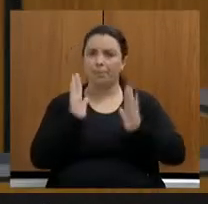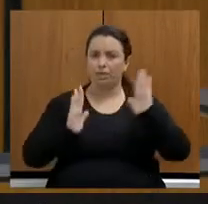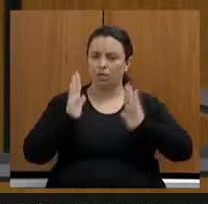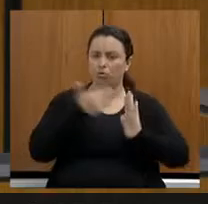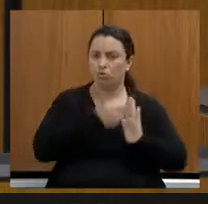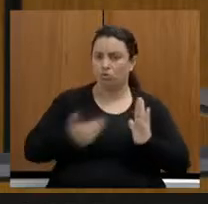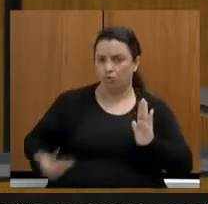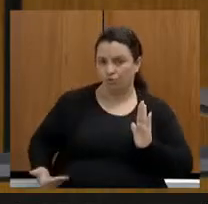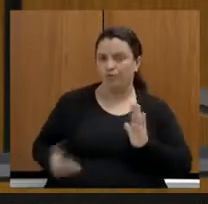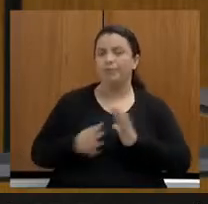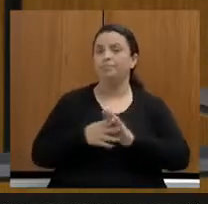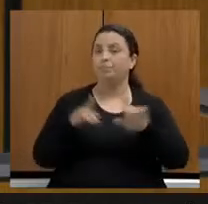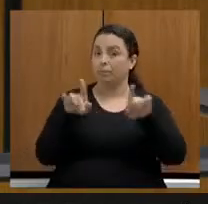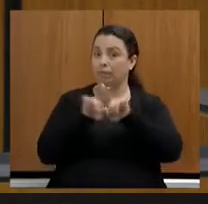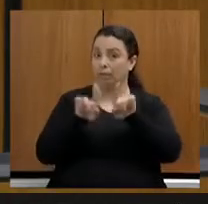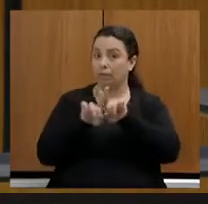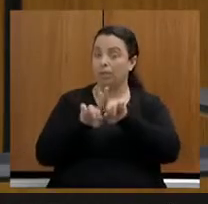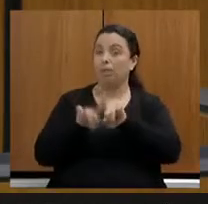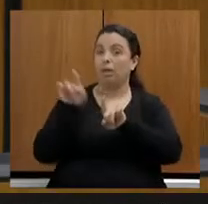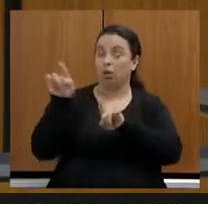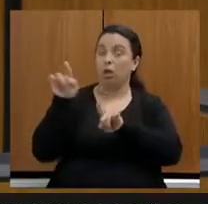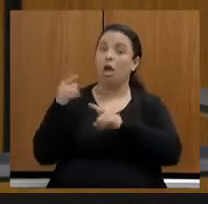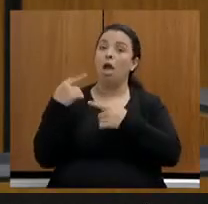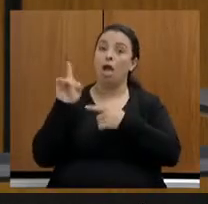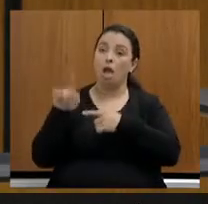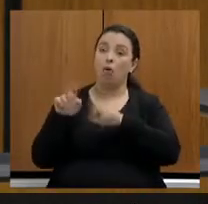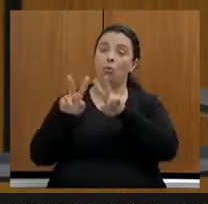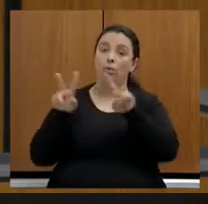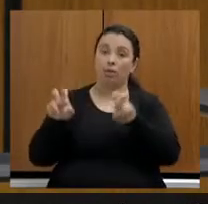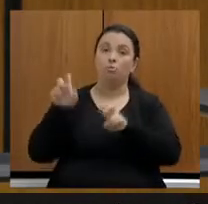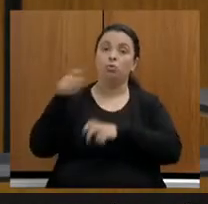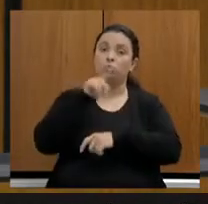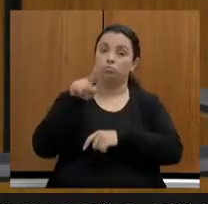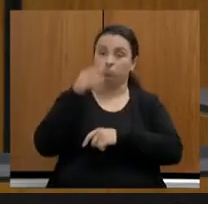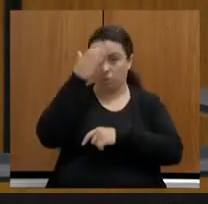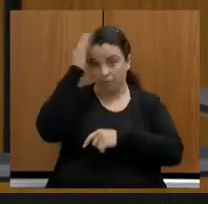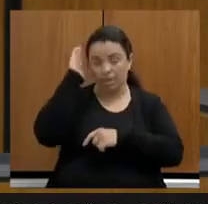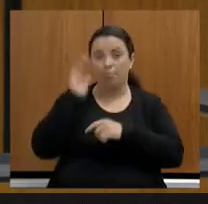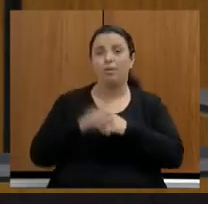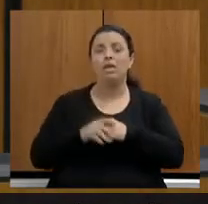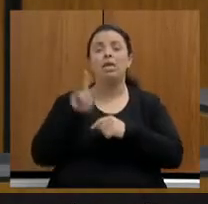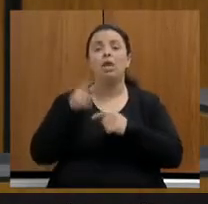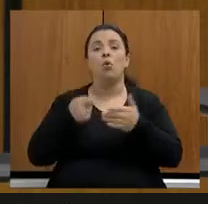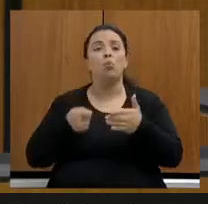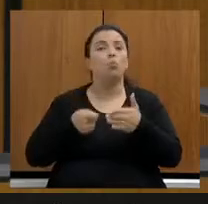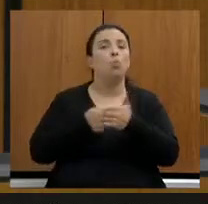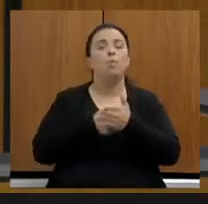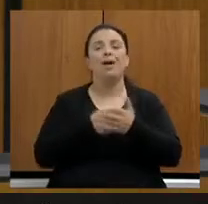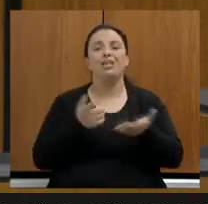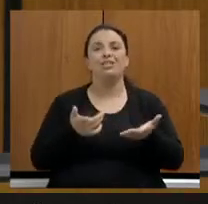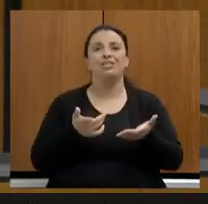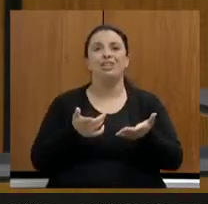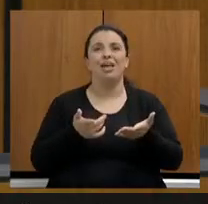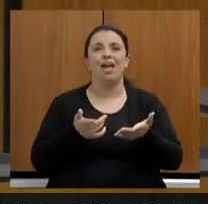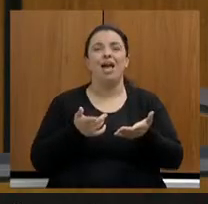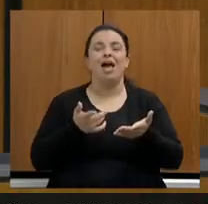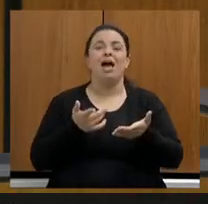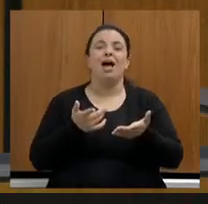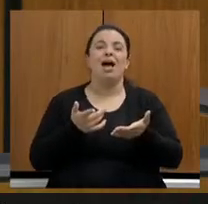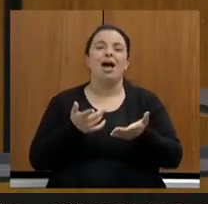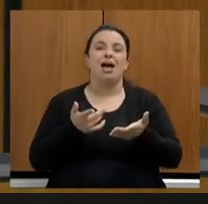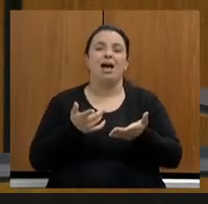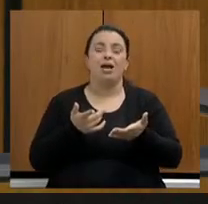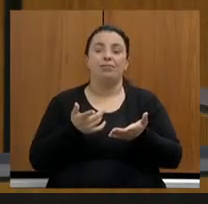pauta do governador Romeu Zema época das eleições é o combate à doutrinação em sala de aula alguns